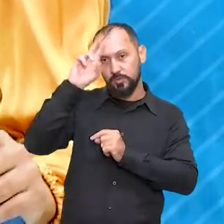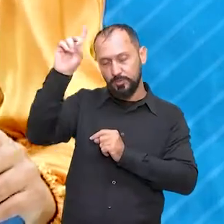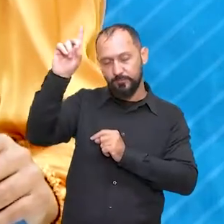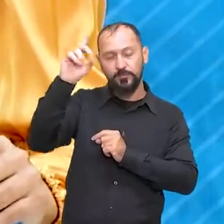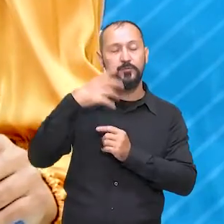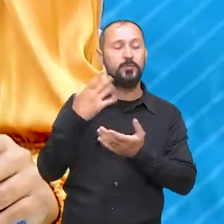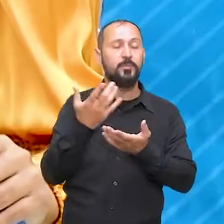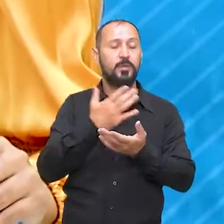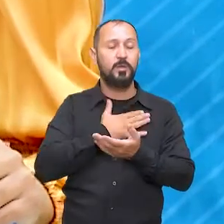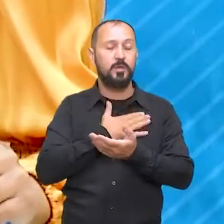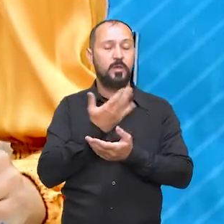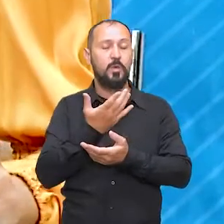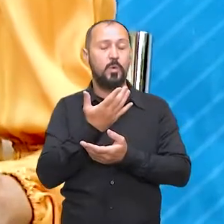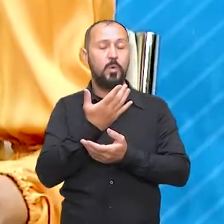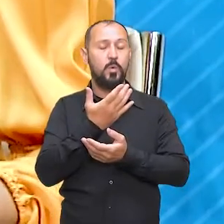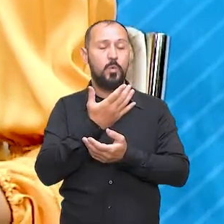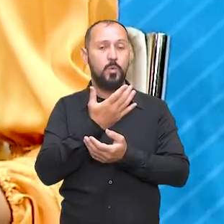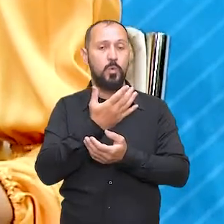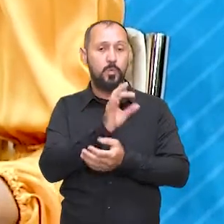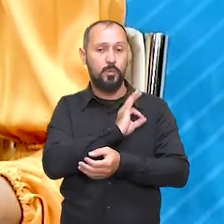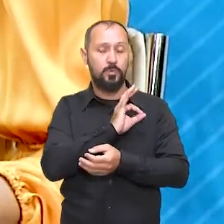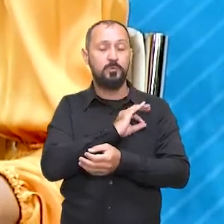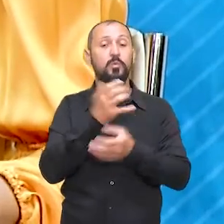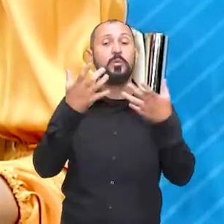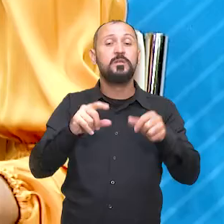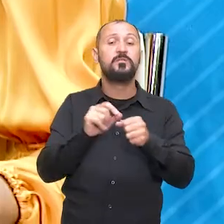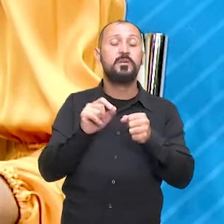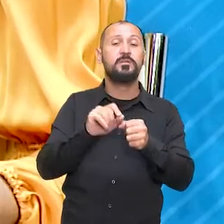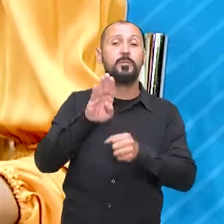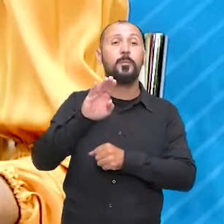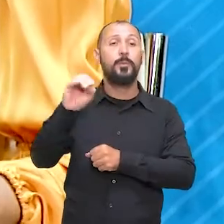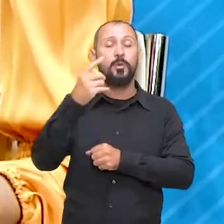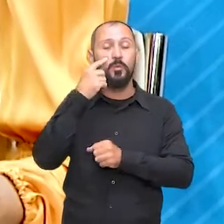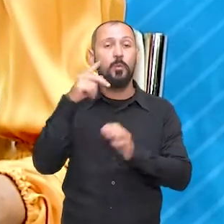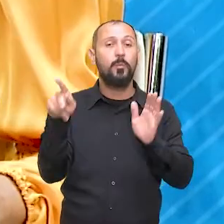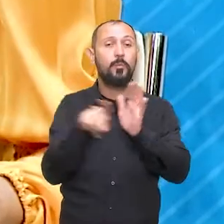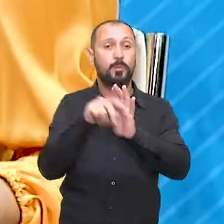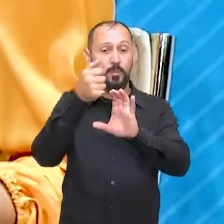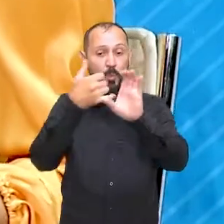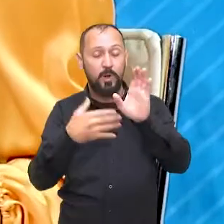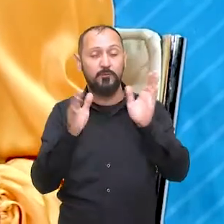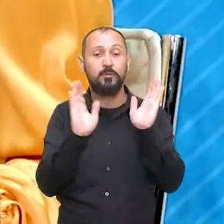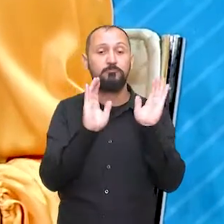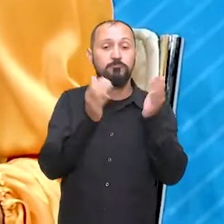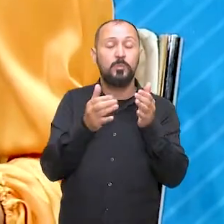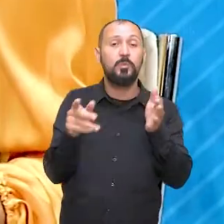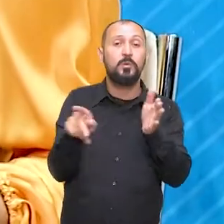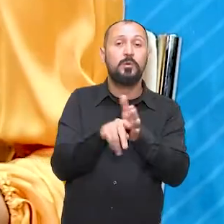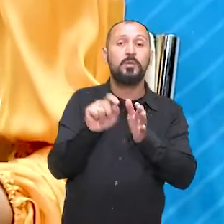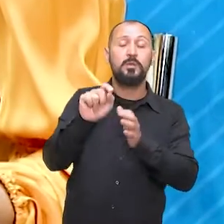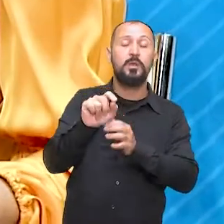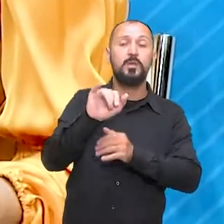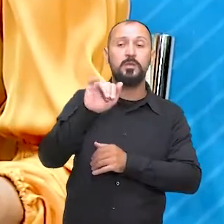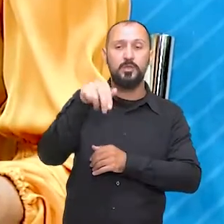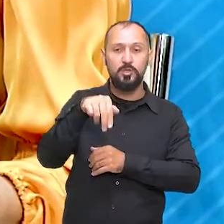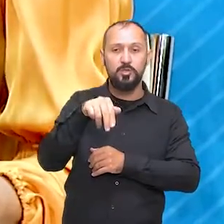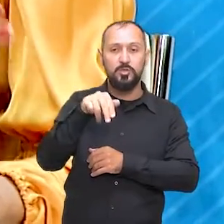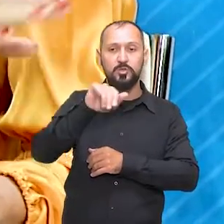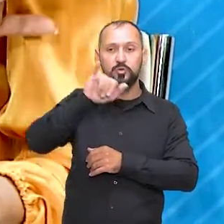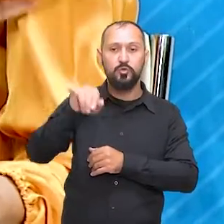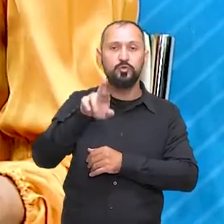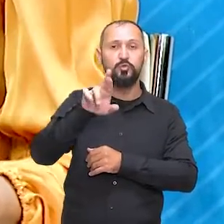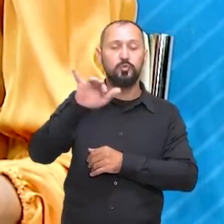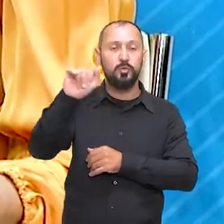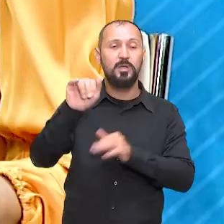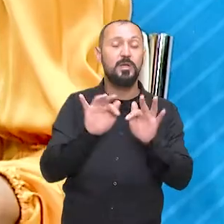a autoridade policial se recusou a lavrar o boletim de ocorrência como uma injúria qualificada, né? Ele queria colocar como uma